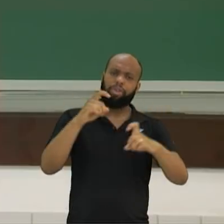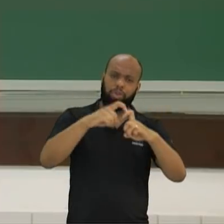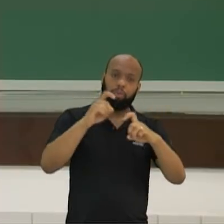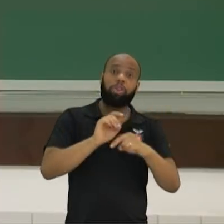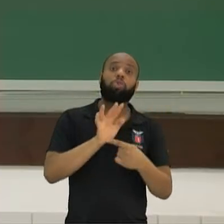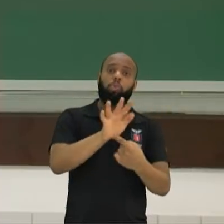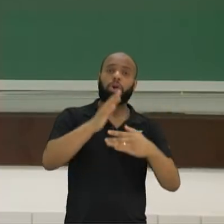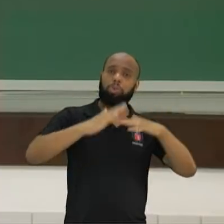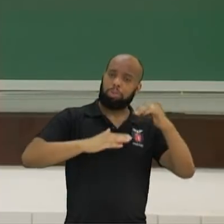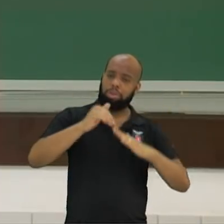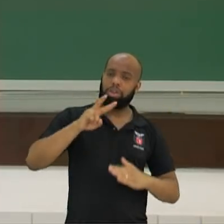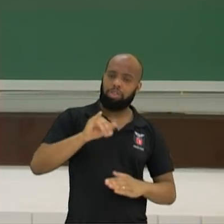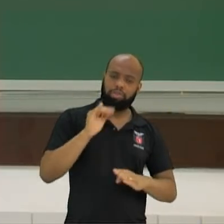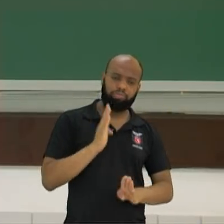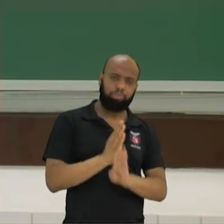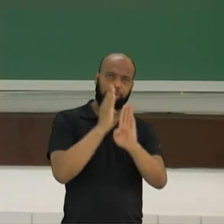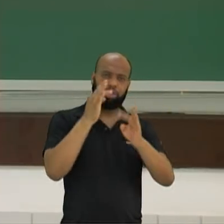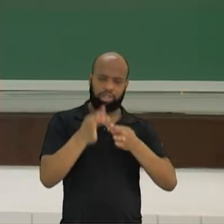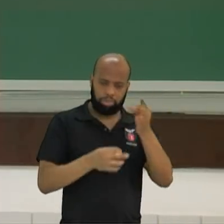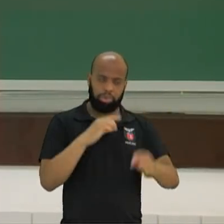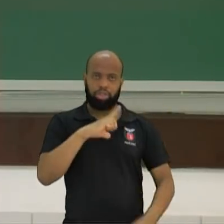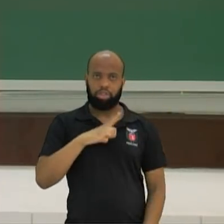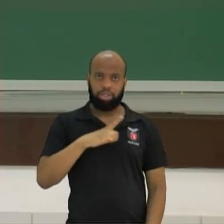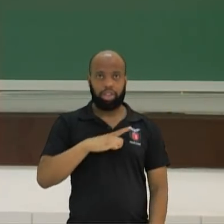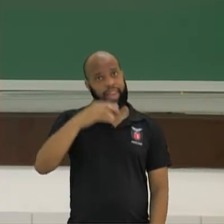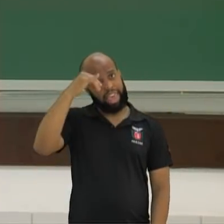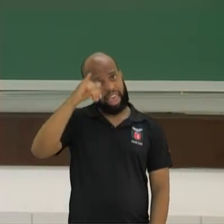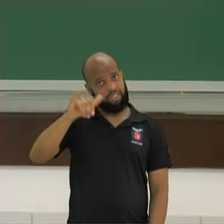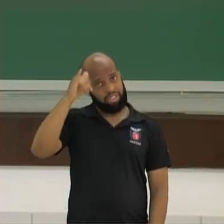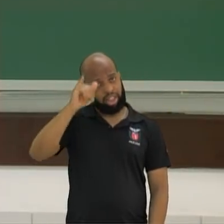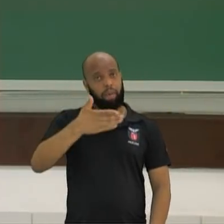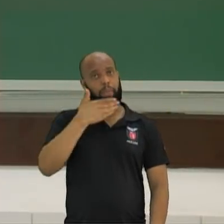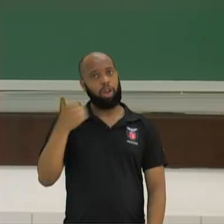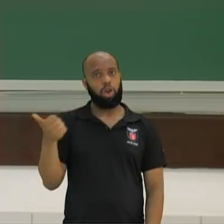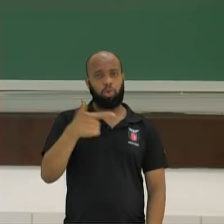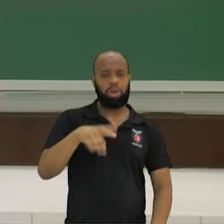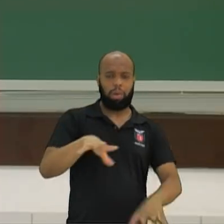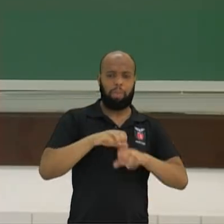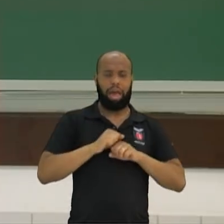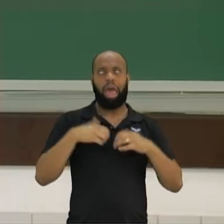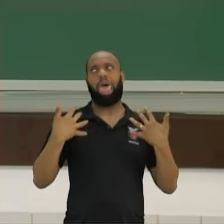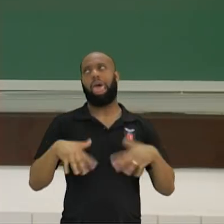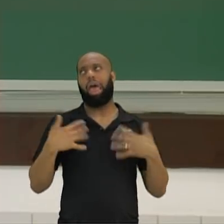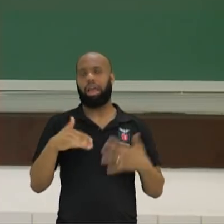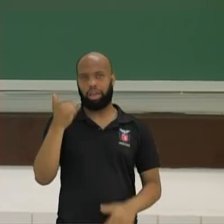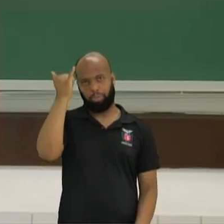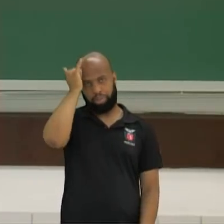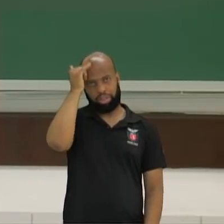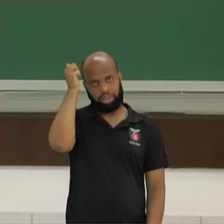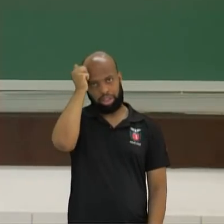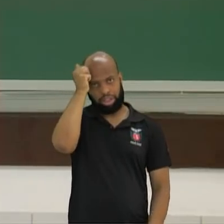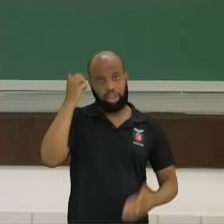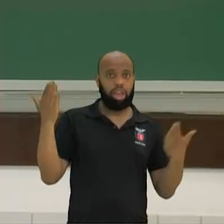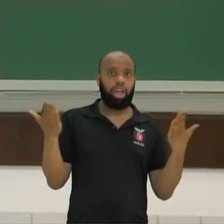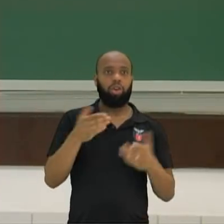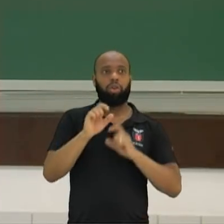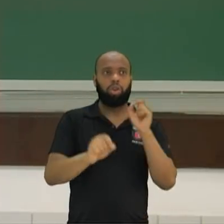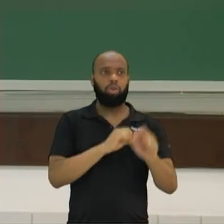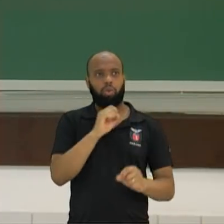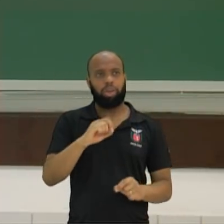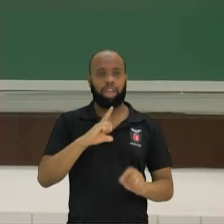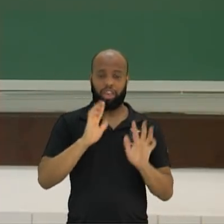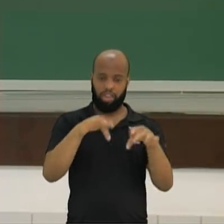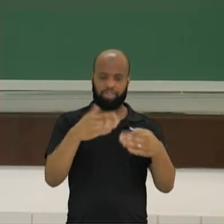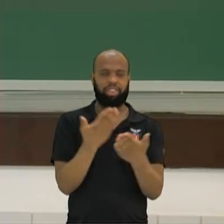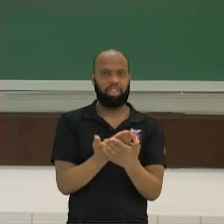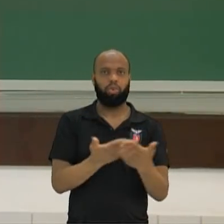identificar e ajudar a tratar esse problema. Prevenir, né, é sempre melhor do que remediar. Então vamos fechando aqui mais uma aula e